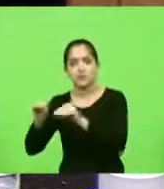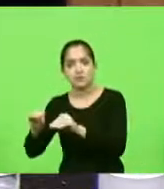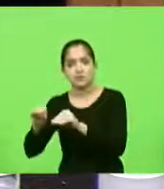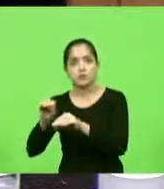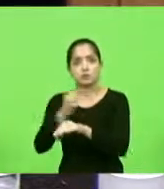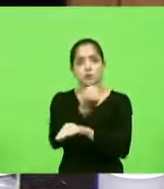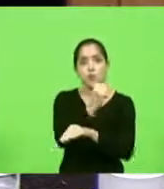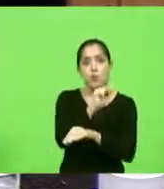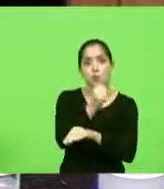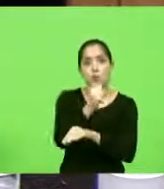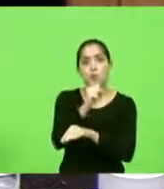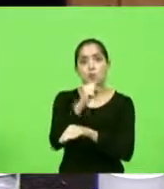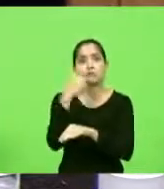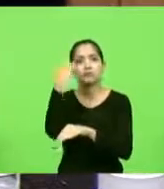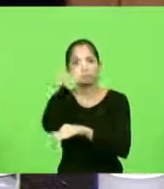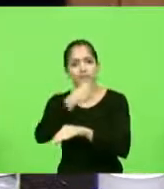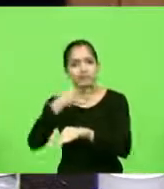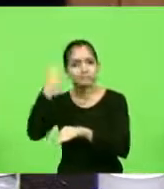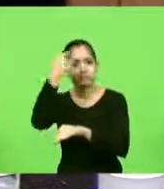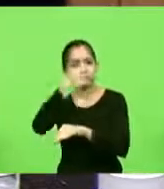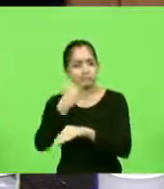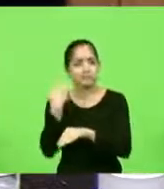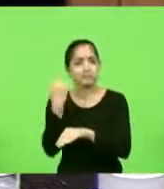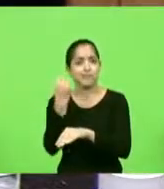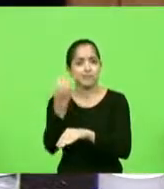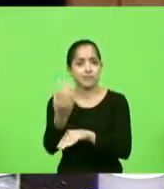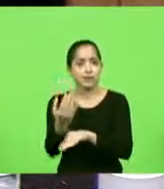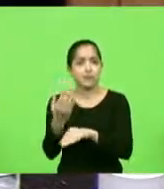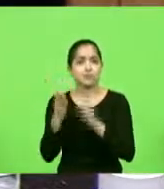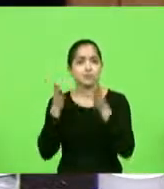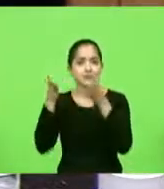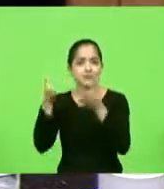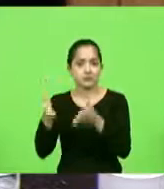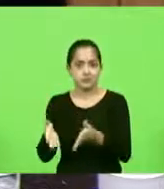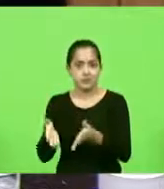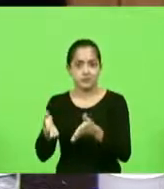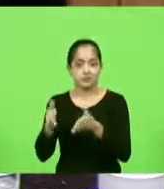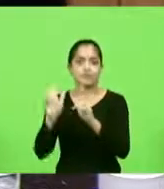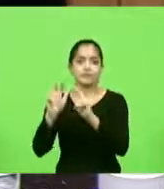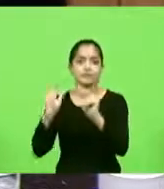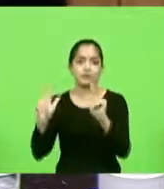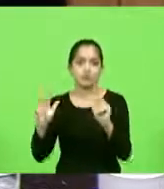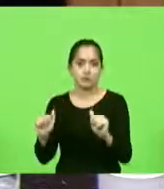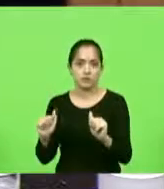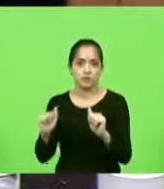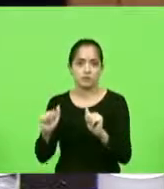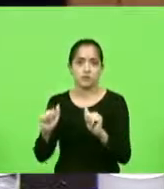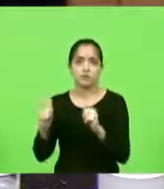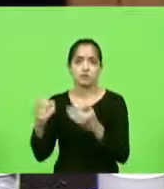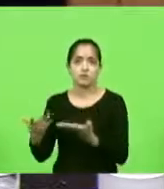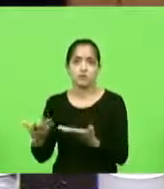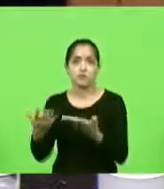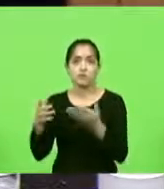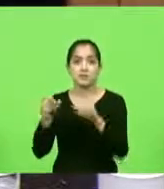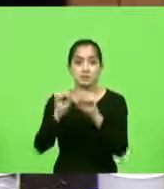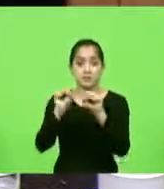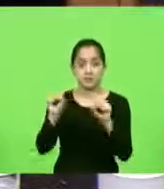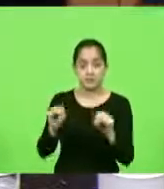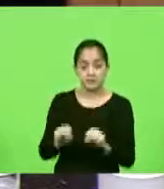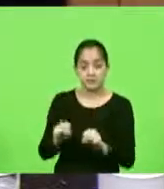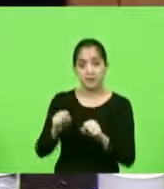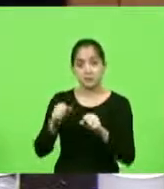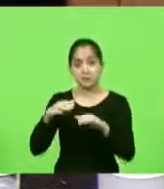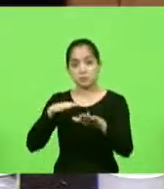10, 12 horas de viagem, para chegar aqui na Grande Florianópolis e ter um sistema caótico, muitas vezes, de